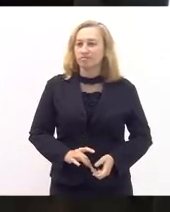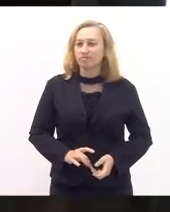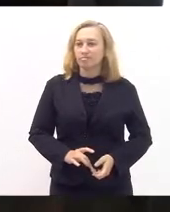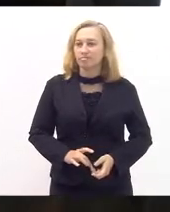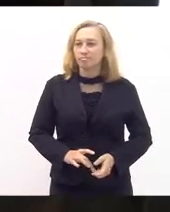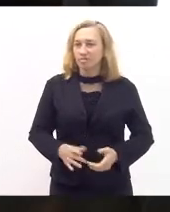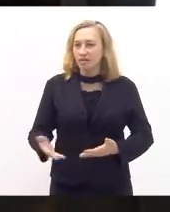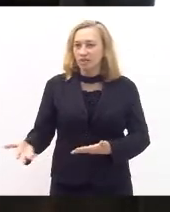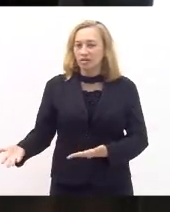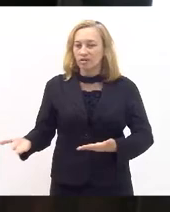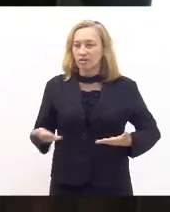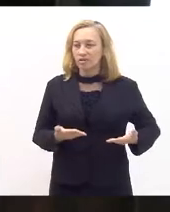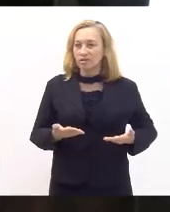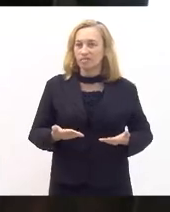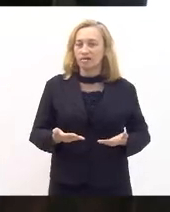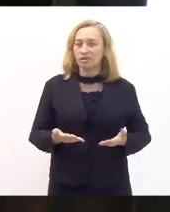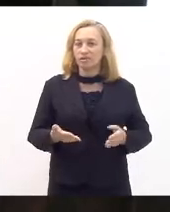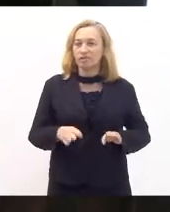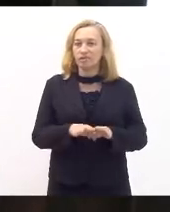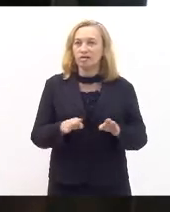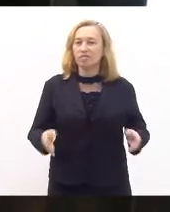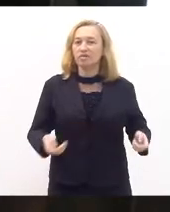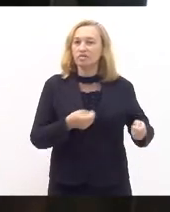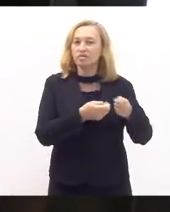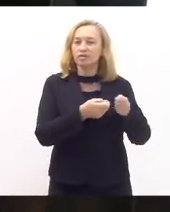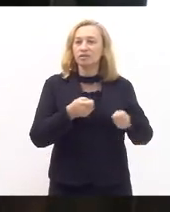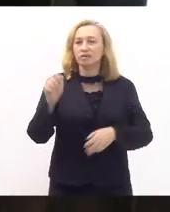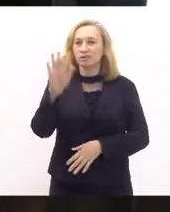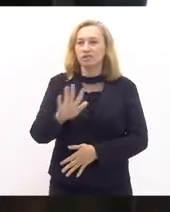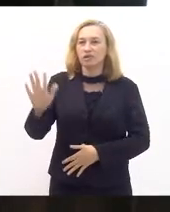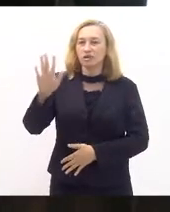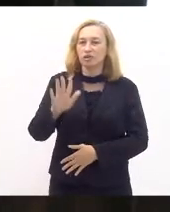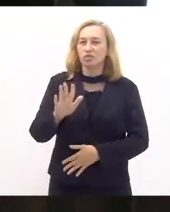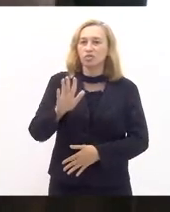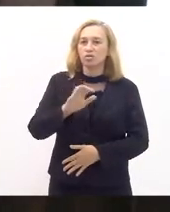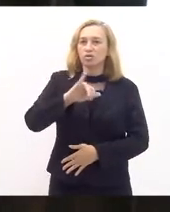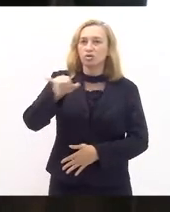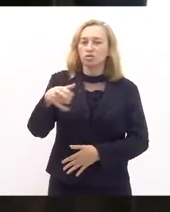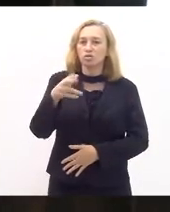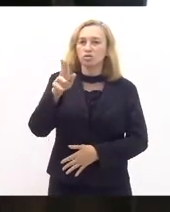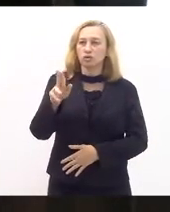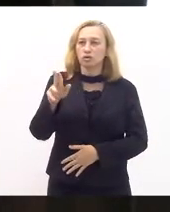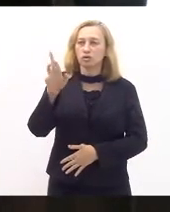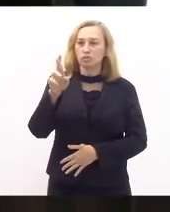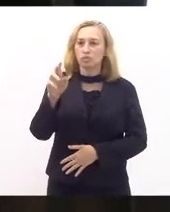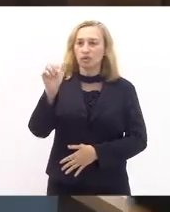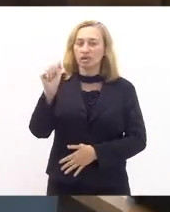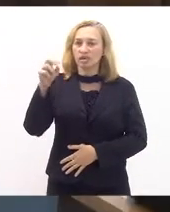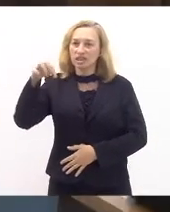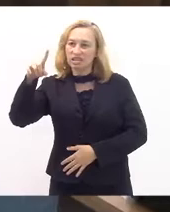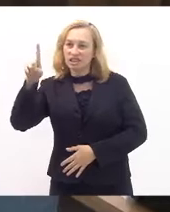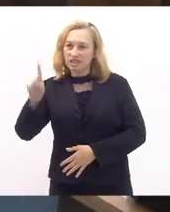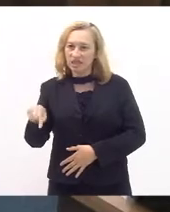Convido para compor a mesa nosso controlador-geral, Jurandir Lemos Filho.